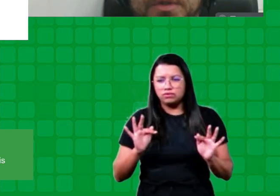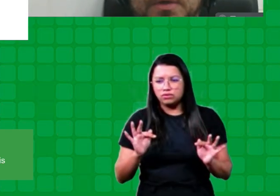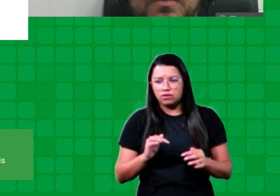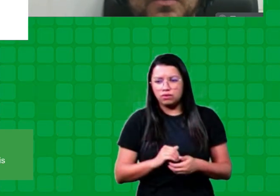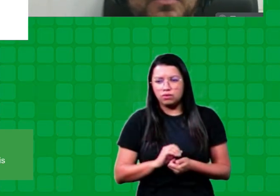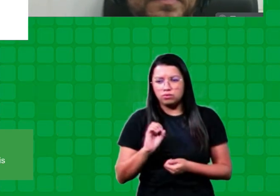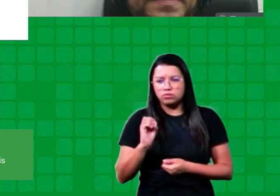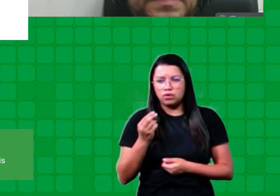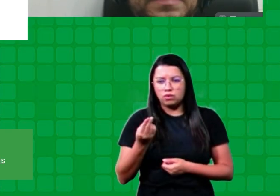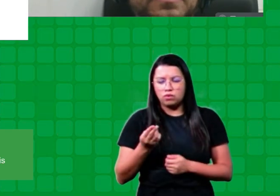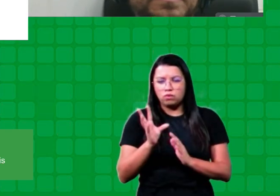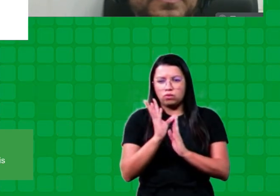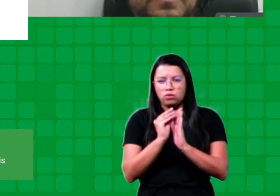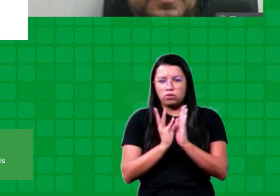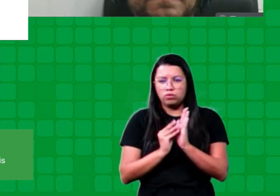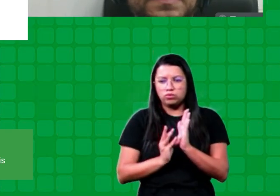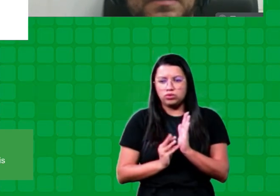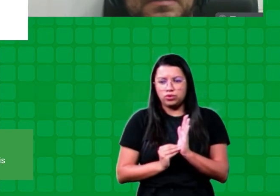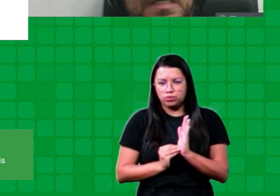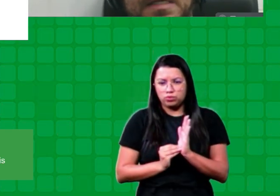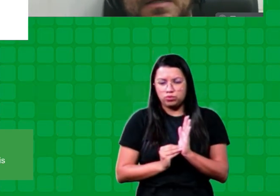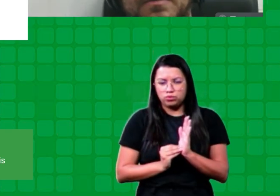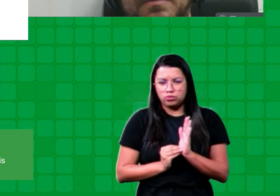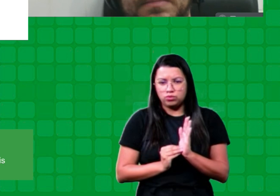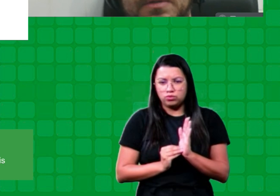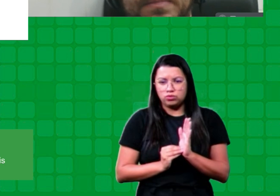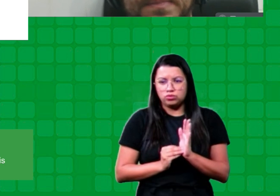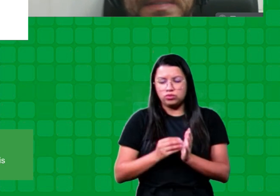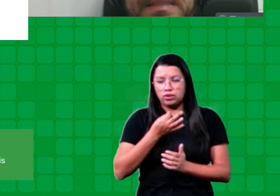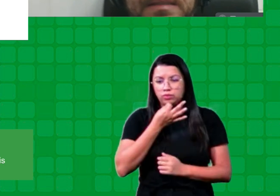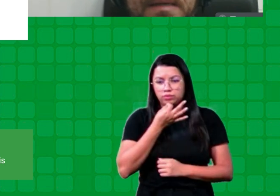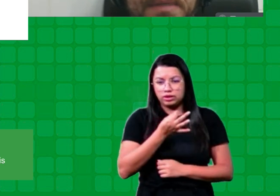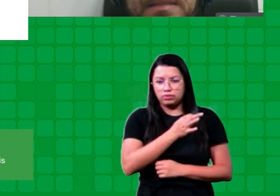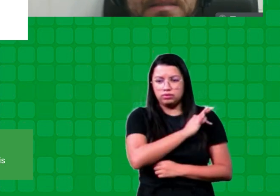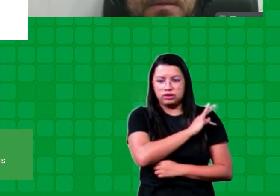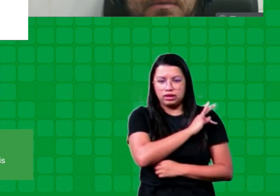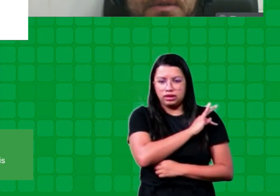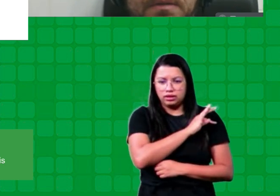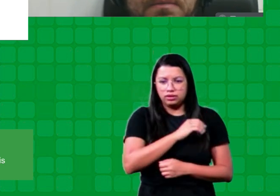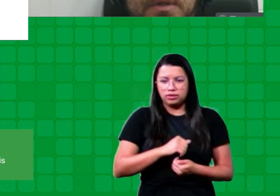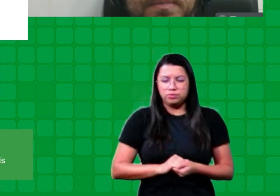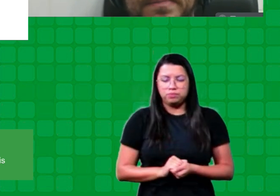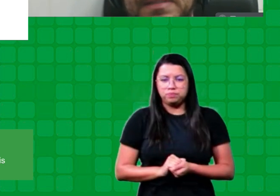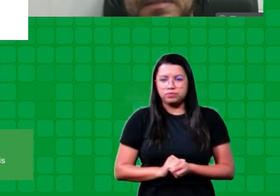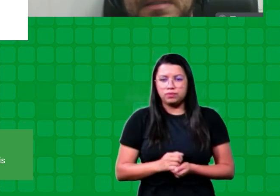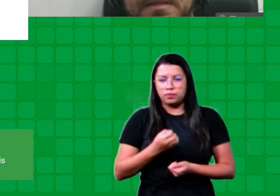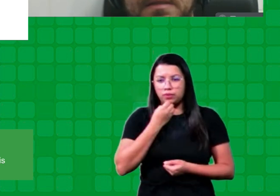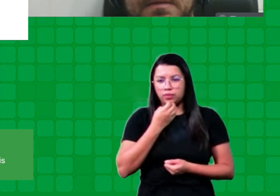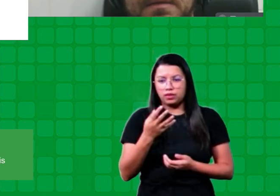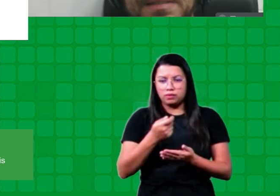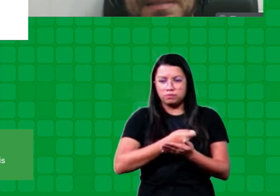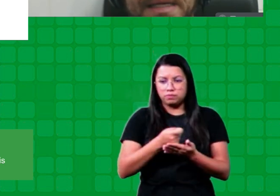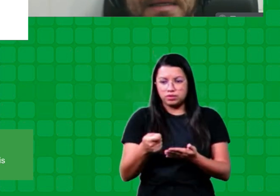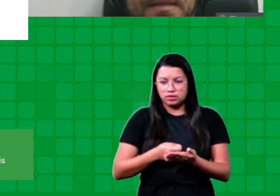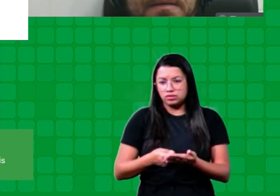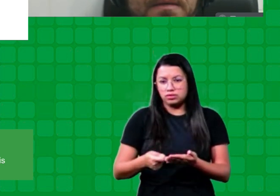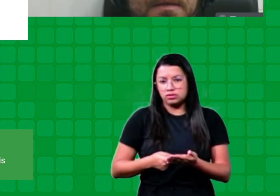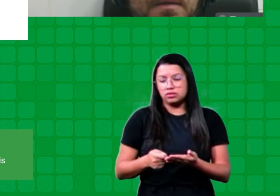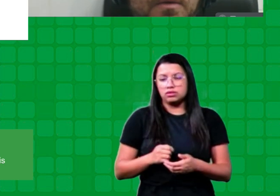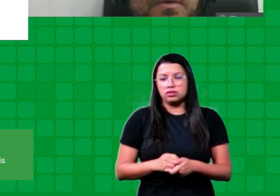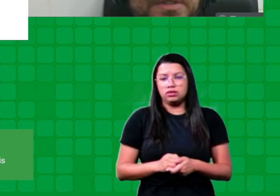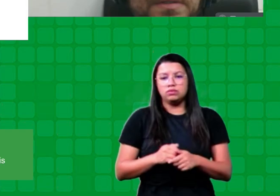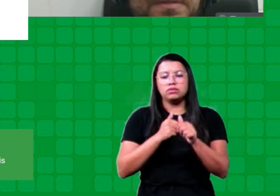ao conteúdo do PPC do ponto de vista técnico. Então, o PPC está bem escrito e é um PPC que